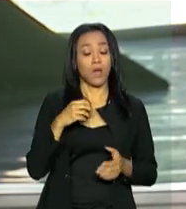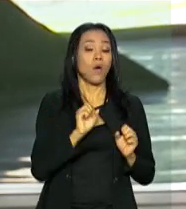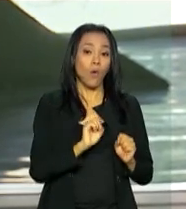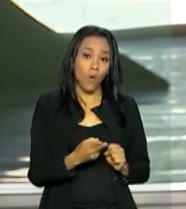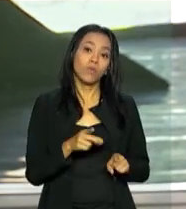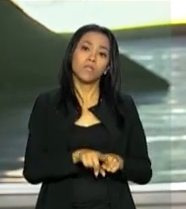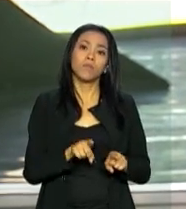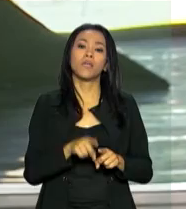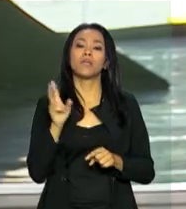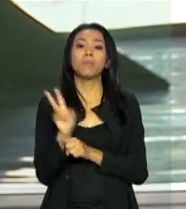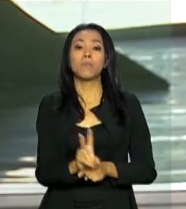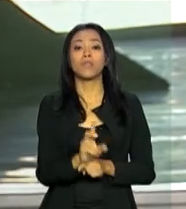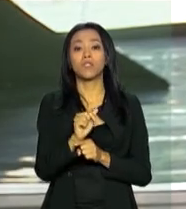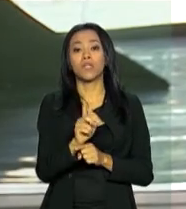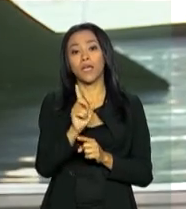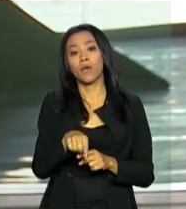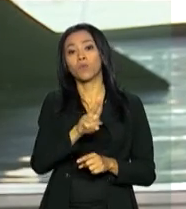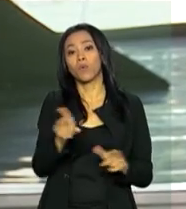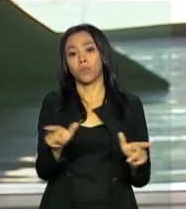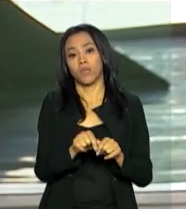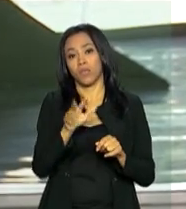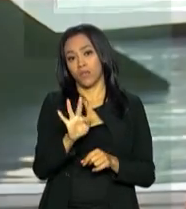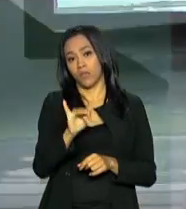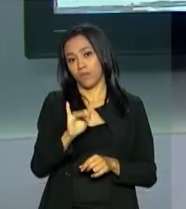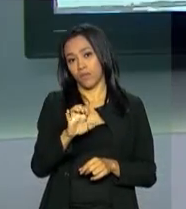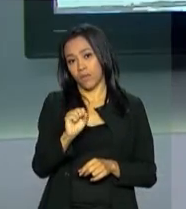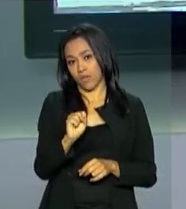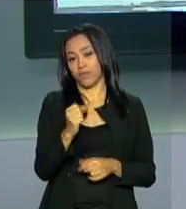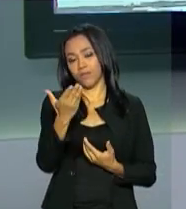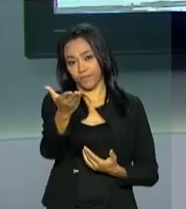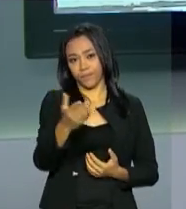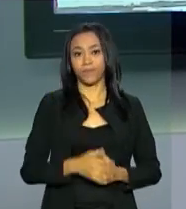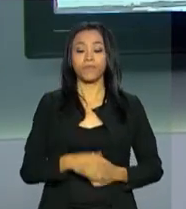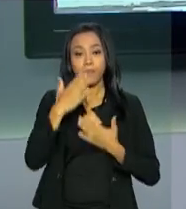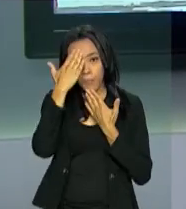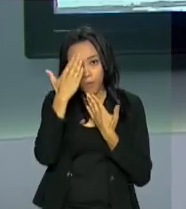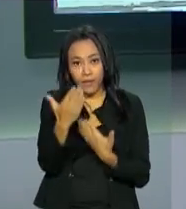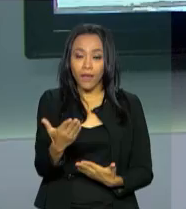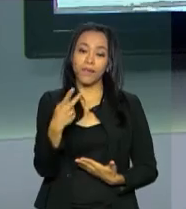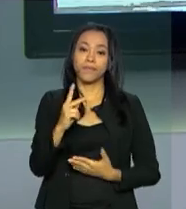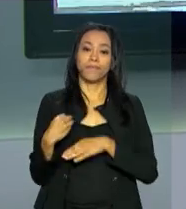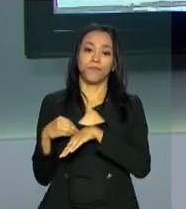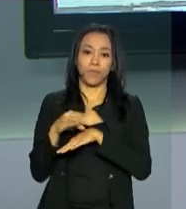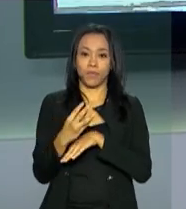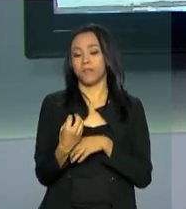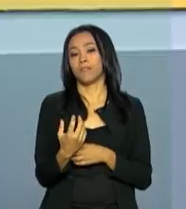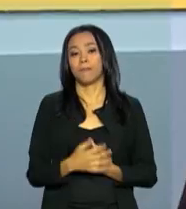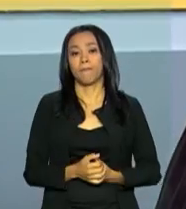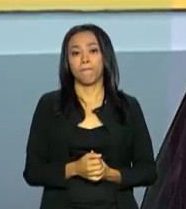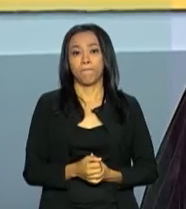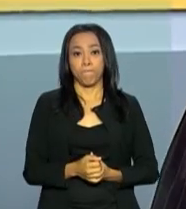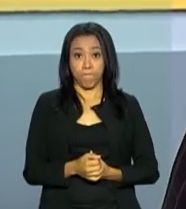fundo de financiamento estudantil o fies tá isso voltamos com você muito obrigada do ano pelas suas informações